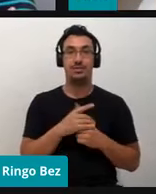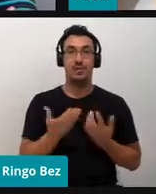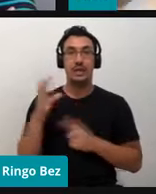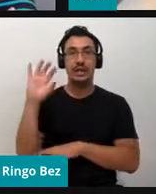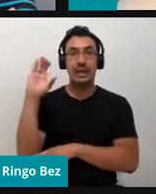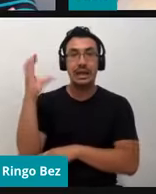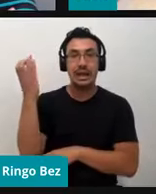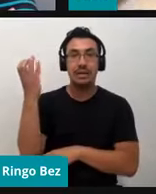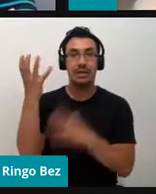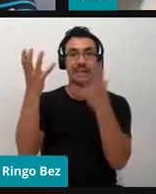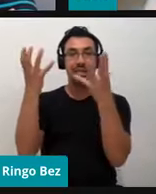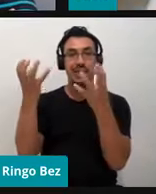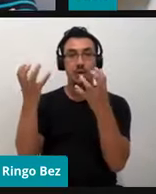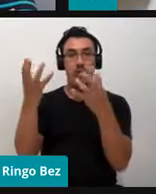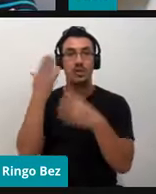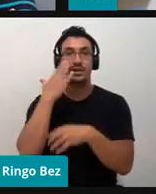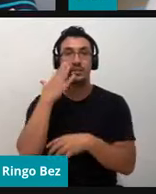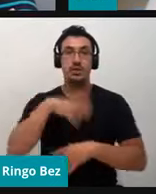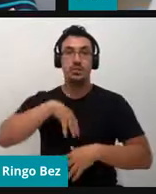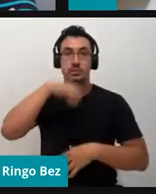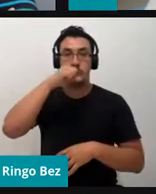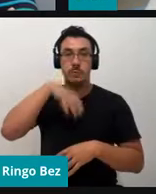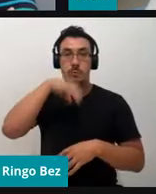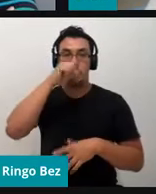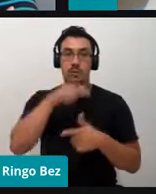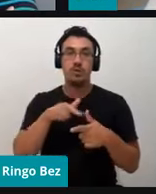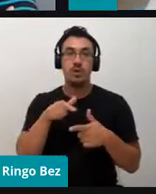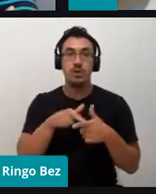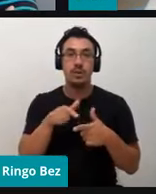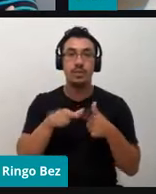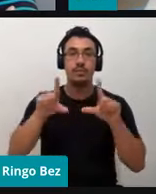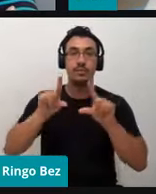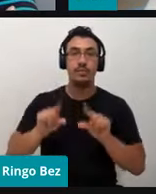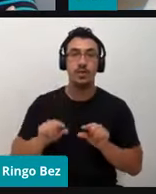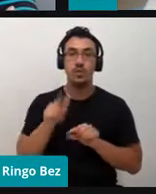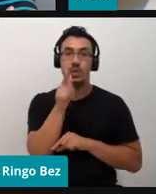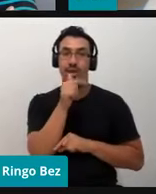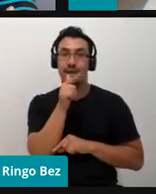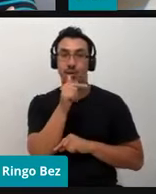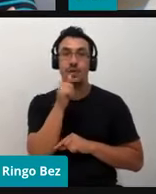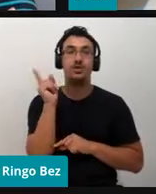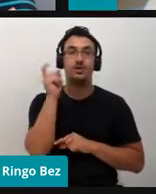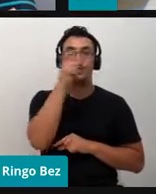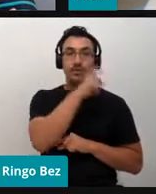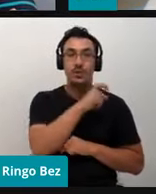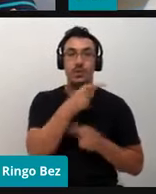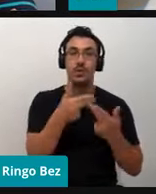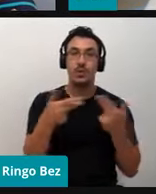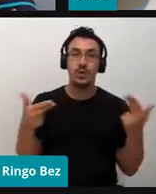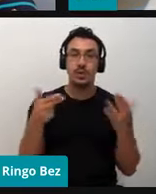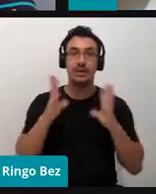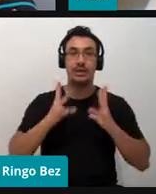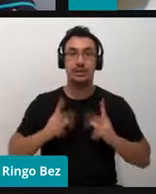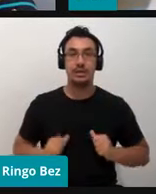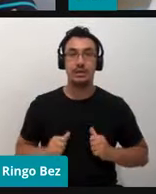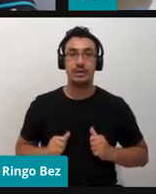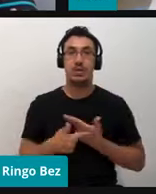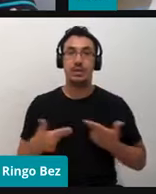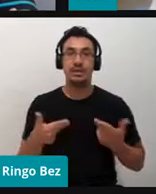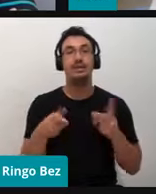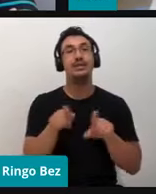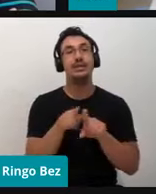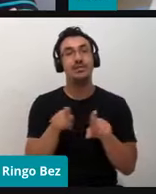seco favorecendo doenças respiratórias, nós temos menos água, o que dificulta as ações de higiene, e nós temos também uma